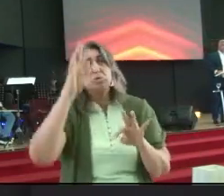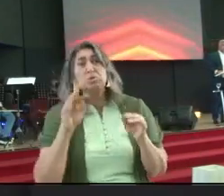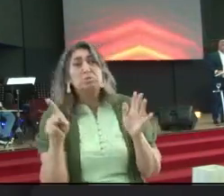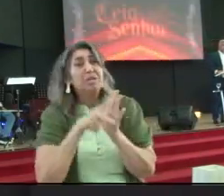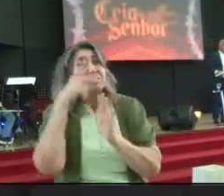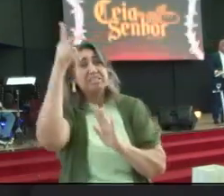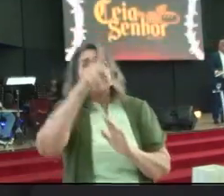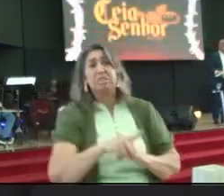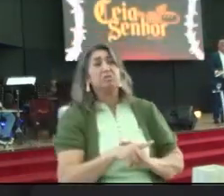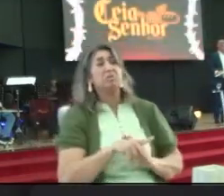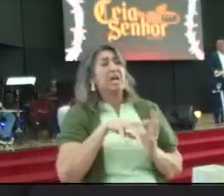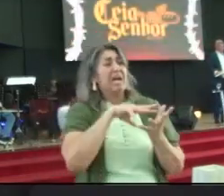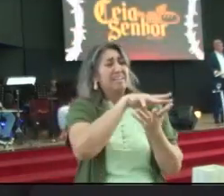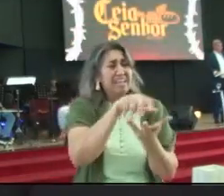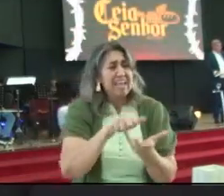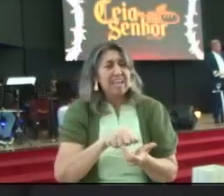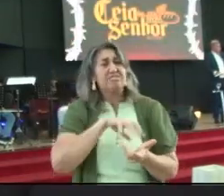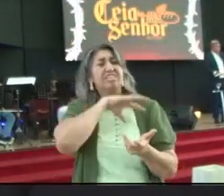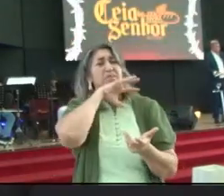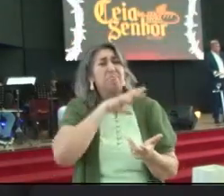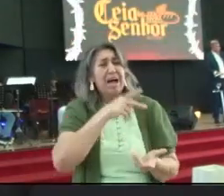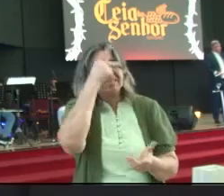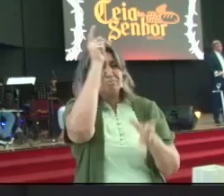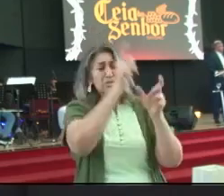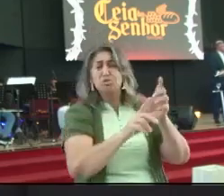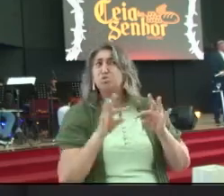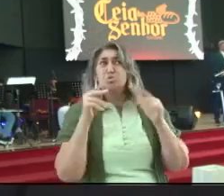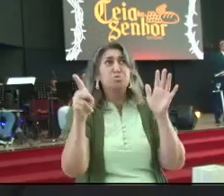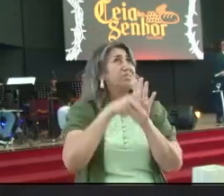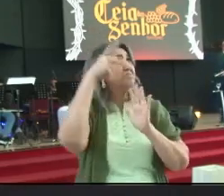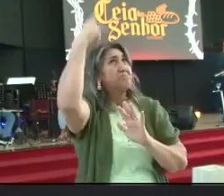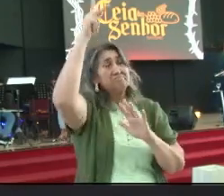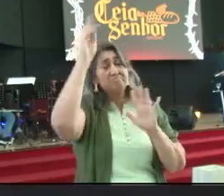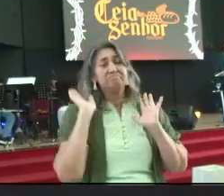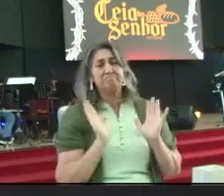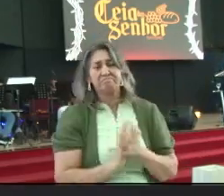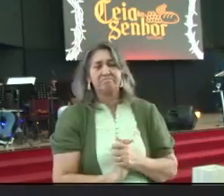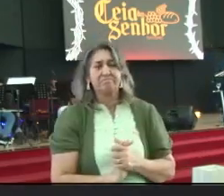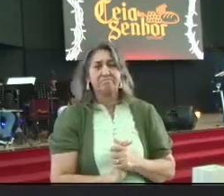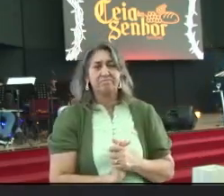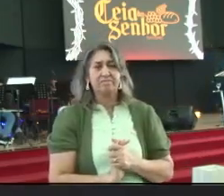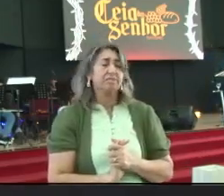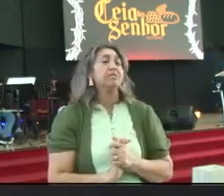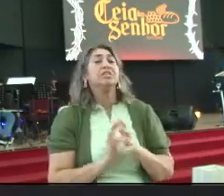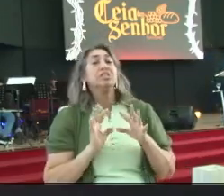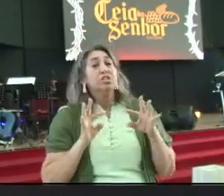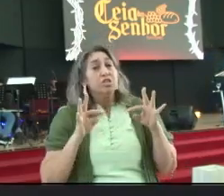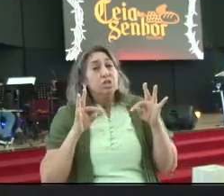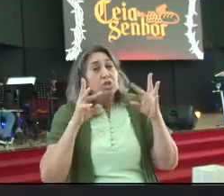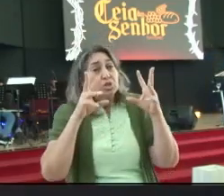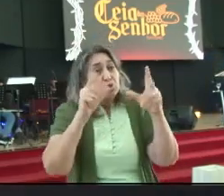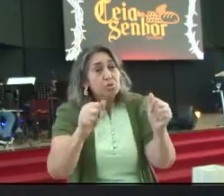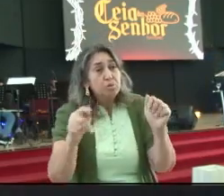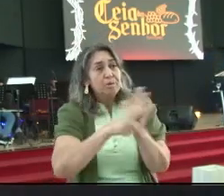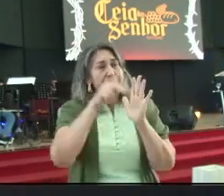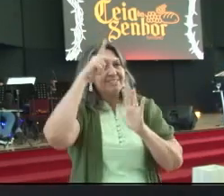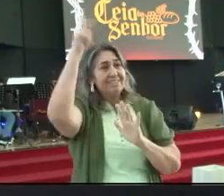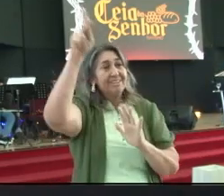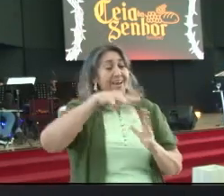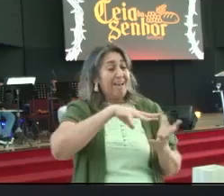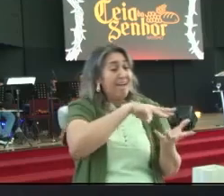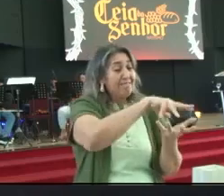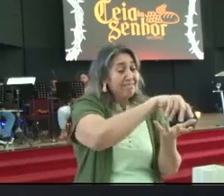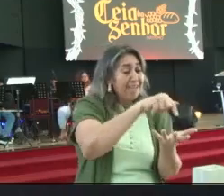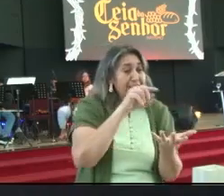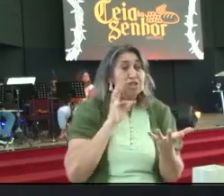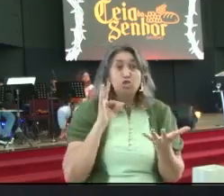Deus, preste atenção aqui, por favor, não perca esse raciocínio. Se tudo é de Deus, a terra é